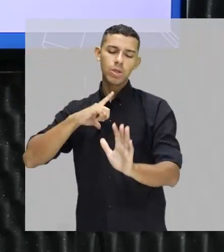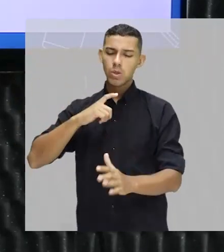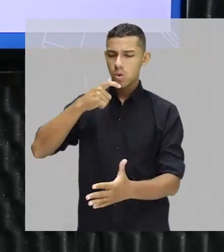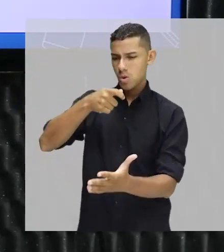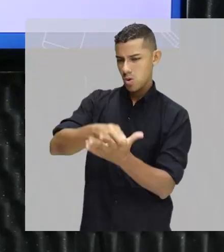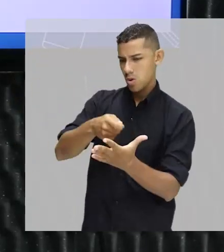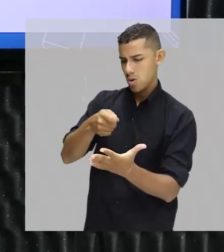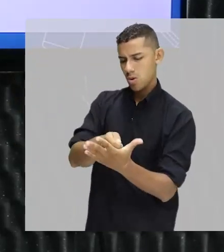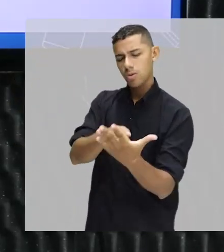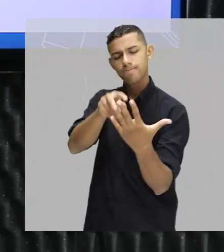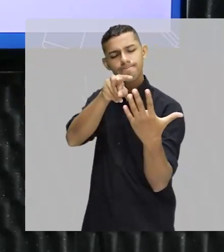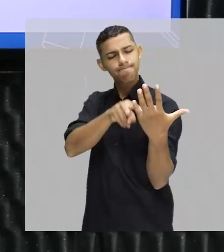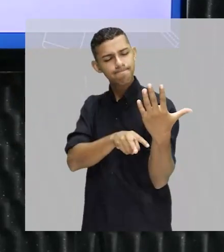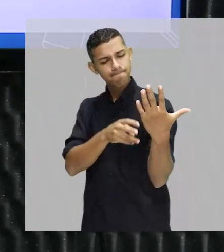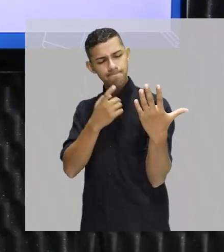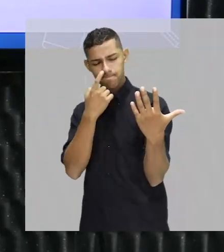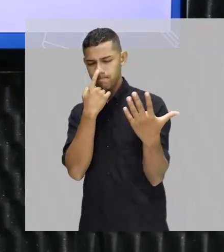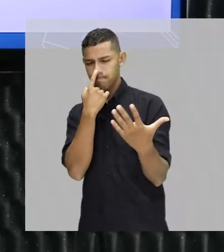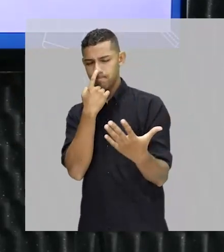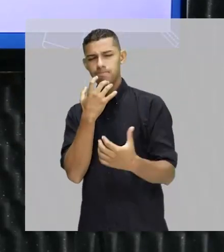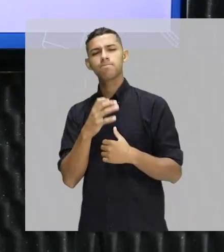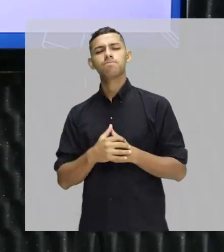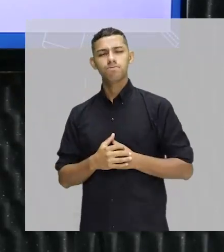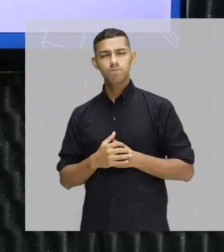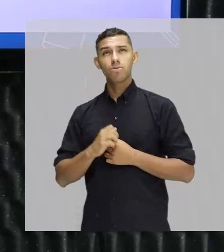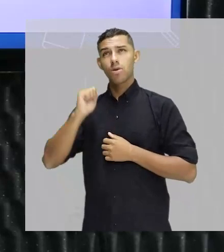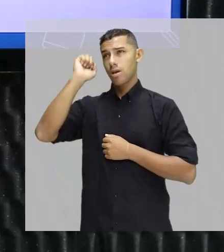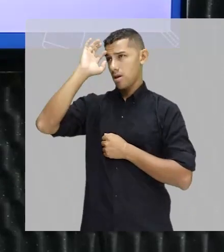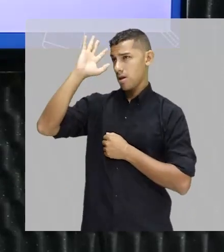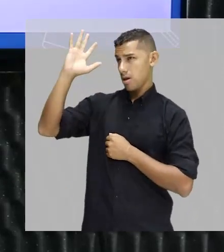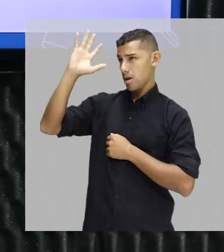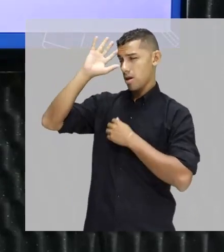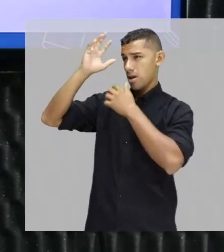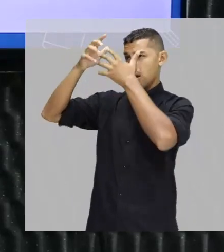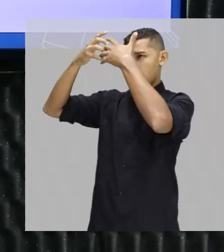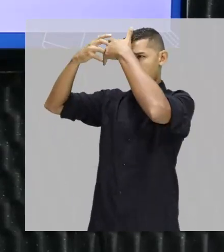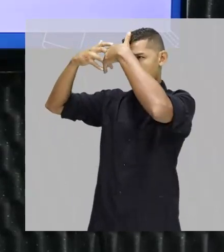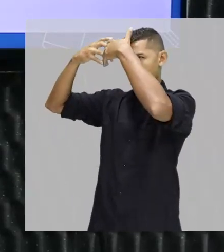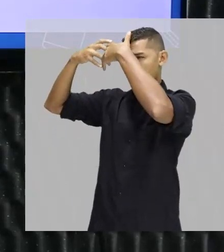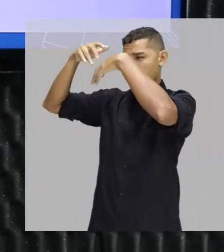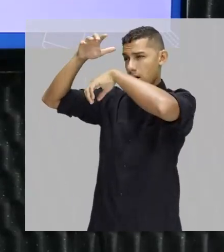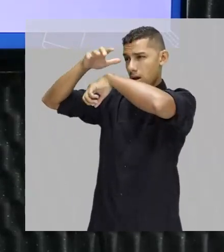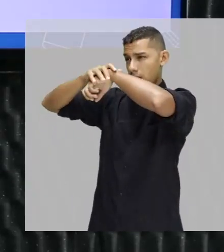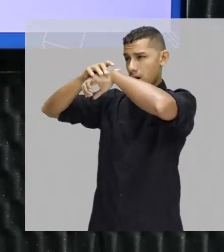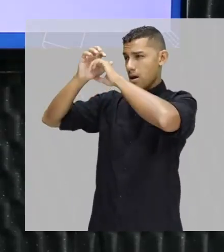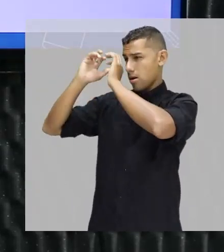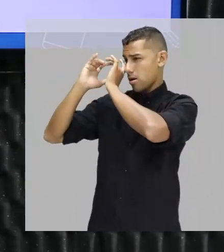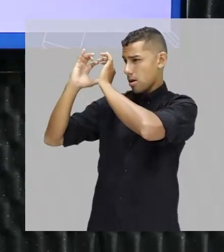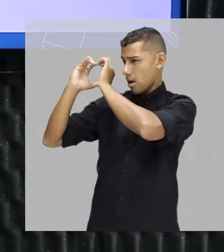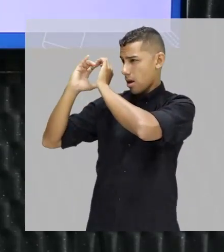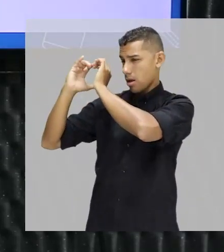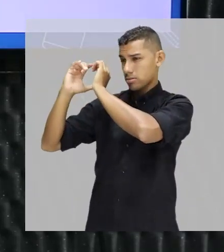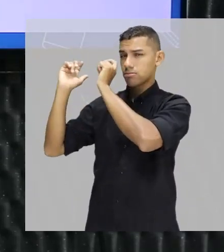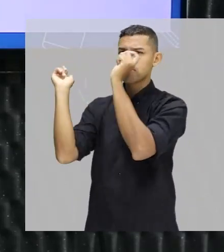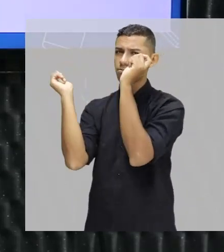a fazer inferências e a construir analogias, elementos sem os quais a compreensão textual